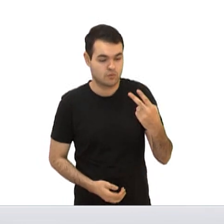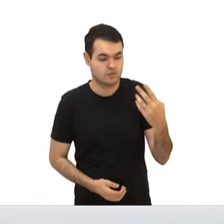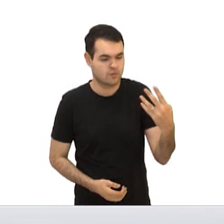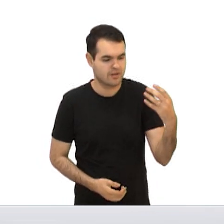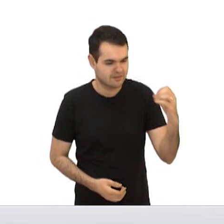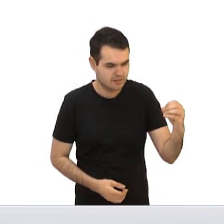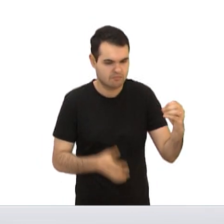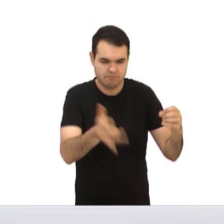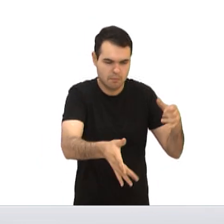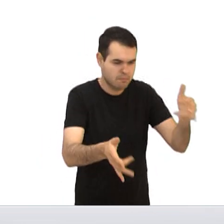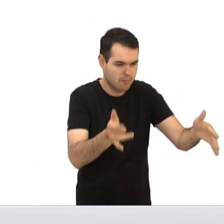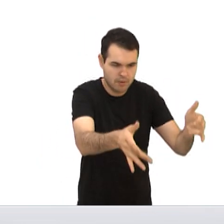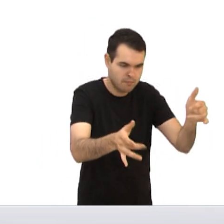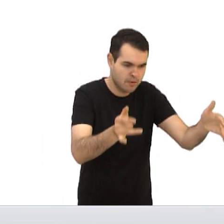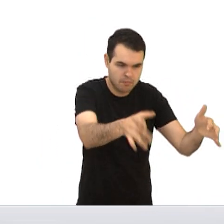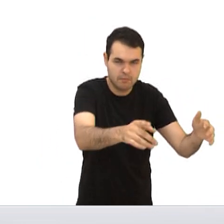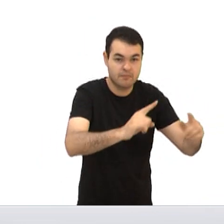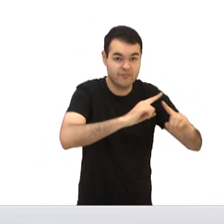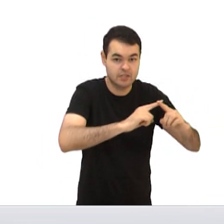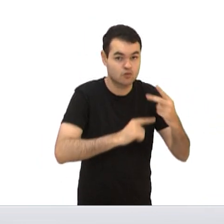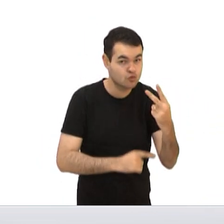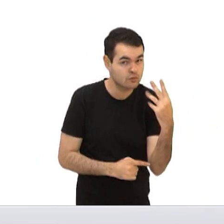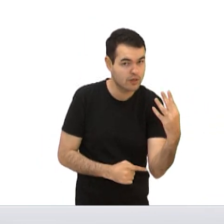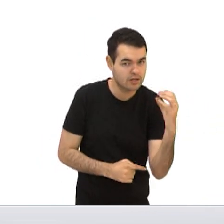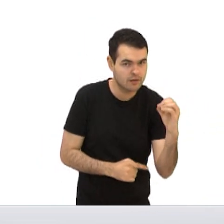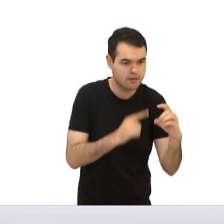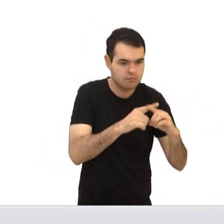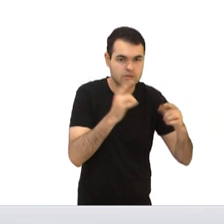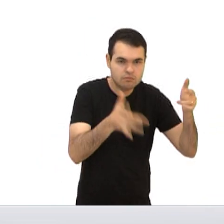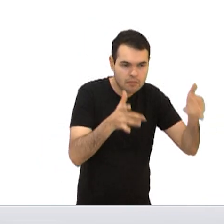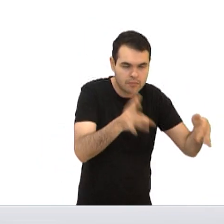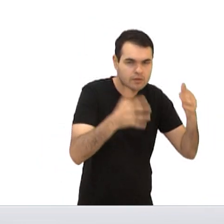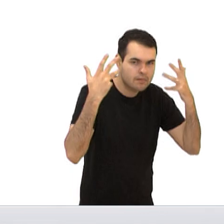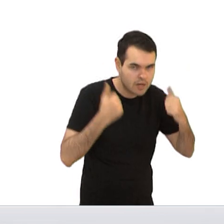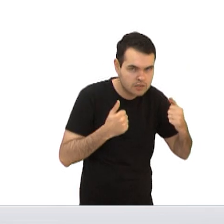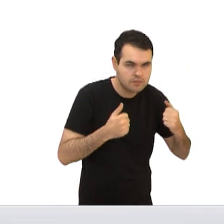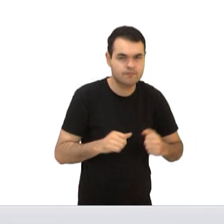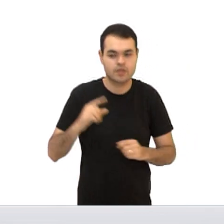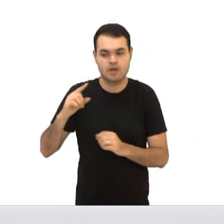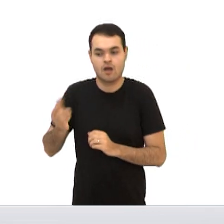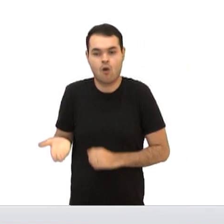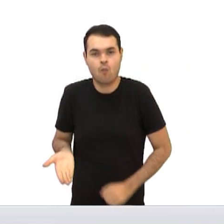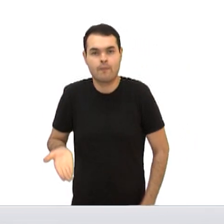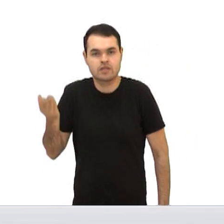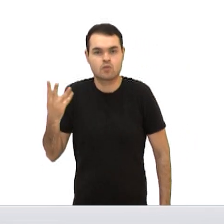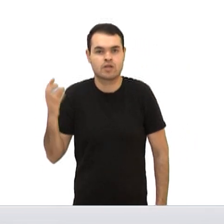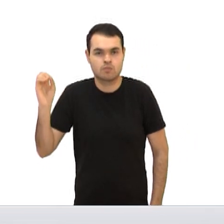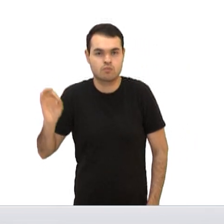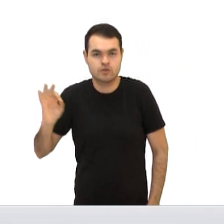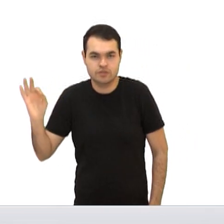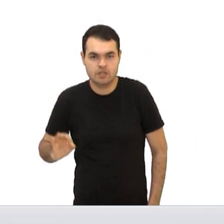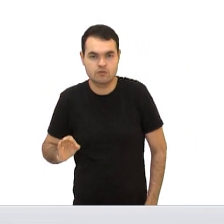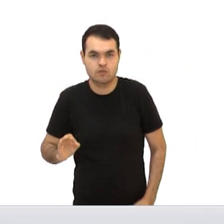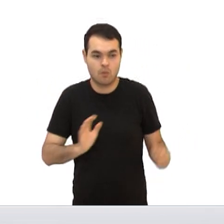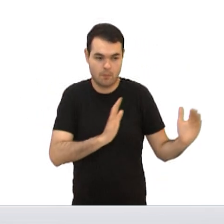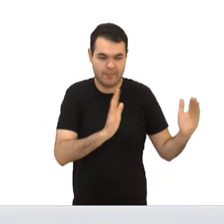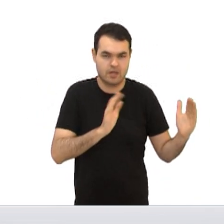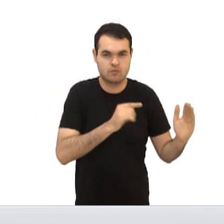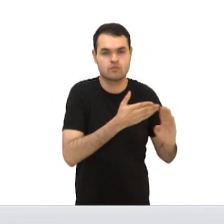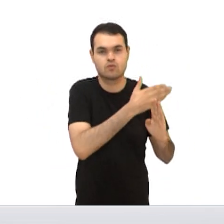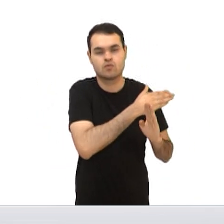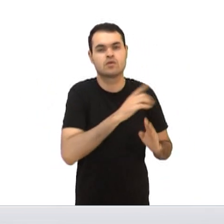nós temos 140. Então, teve um aumento. 100, 40%. 40% de 100 é exatamente o